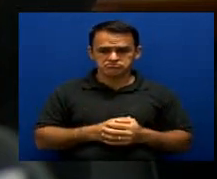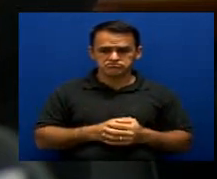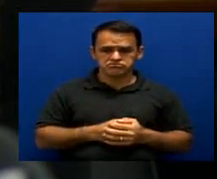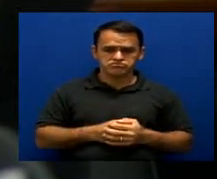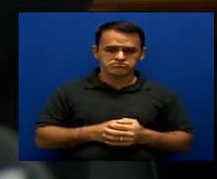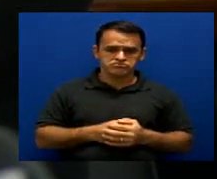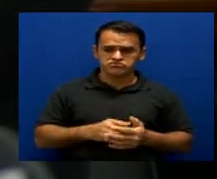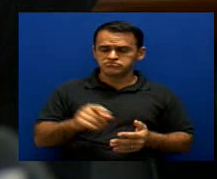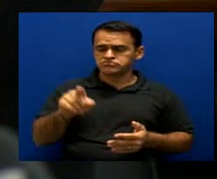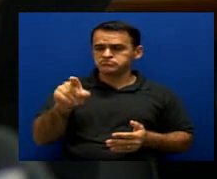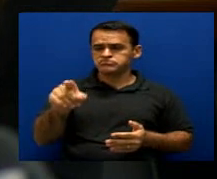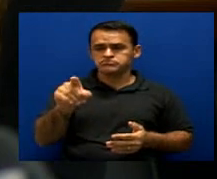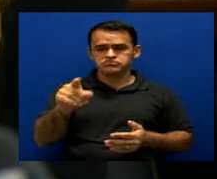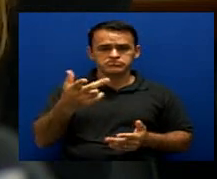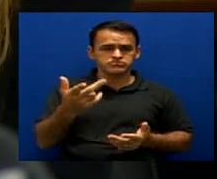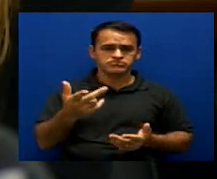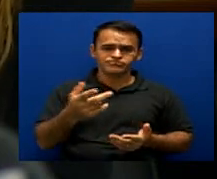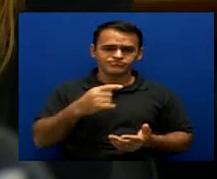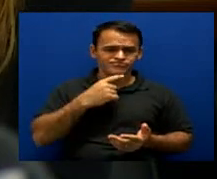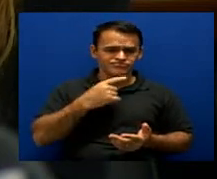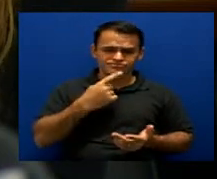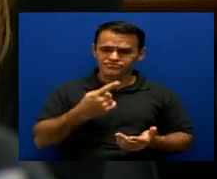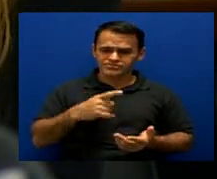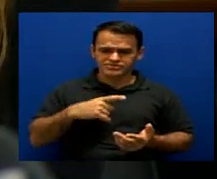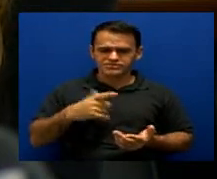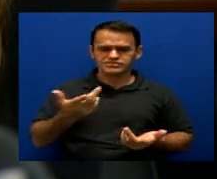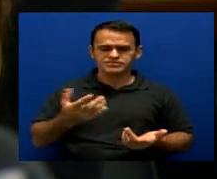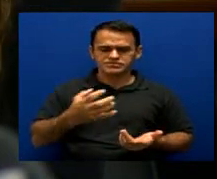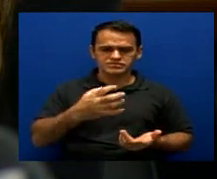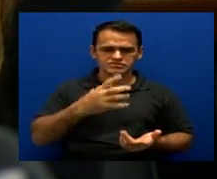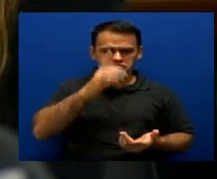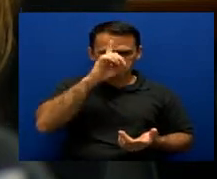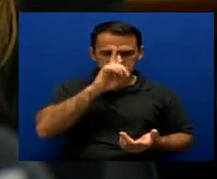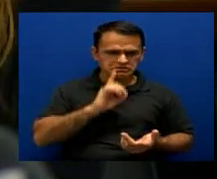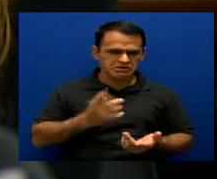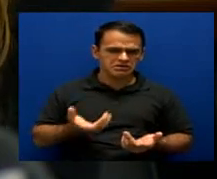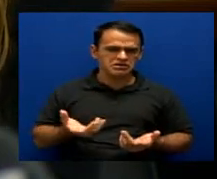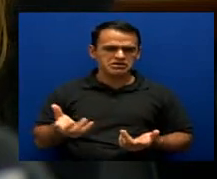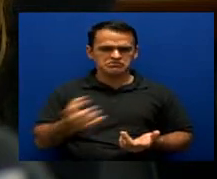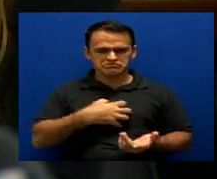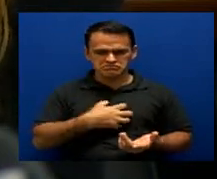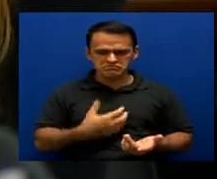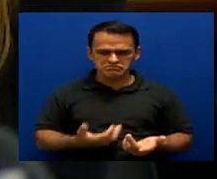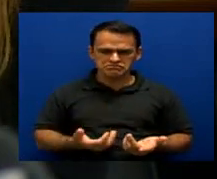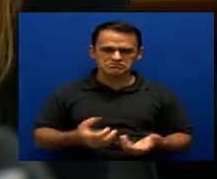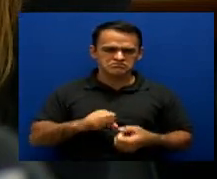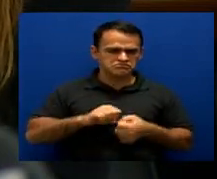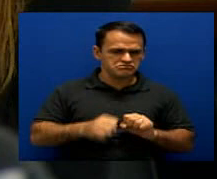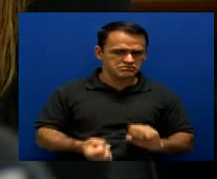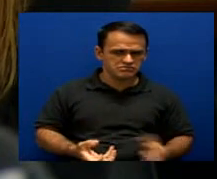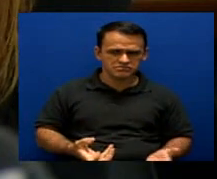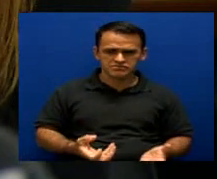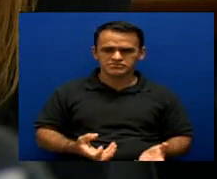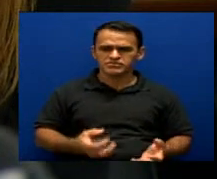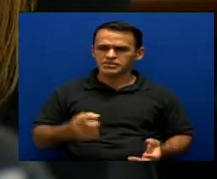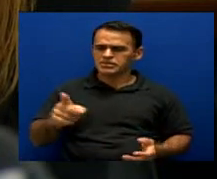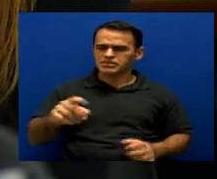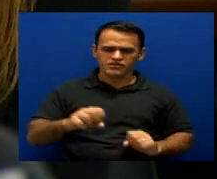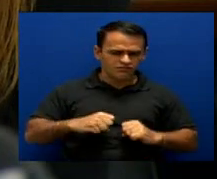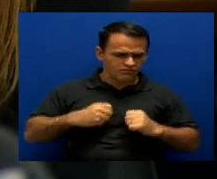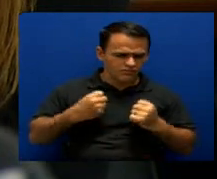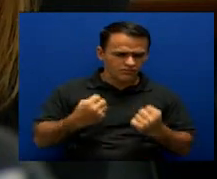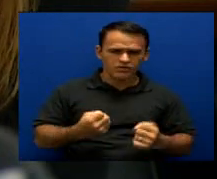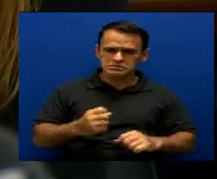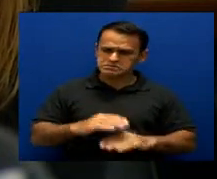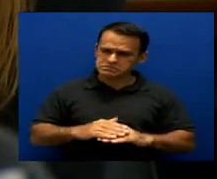poderia atender porque ele tem um desgaste emocional decorrente do seu trabalho que ele tem que dar uma